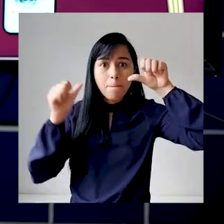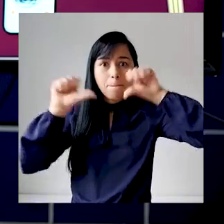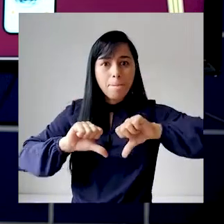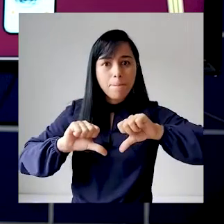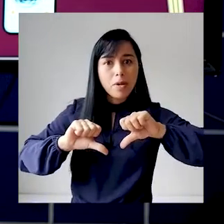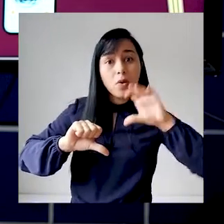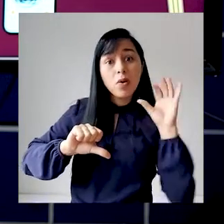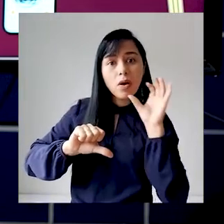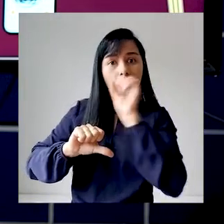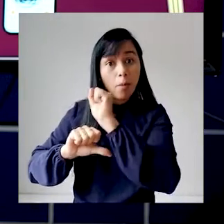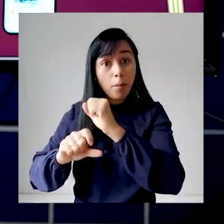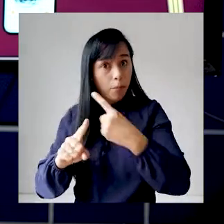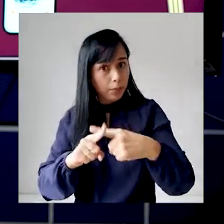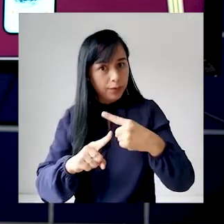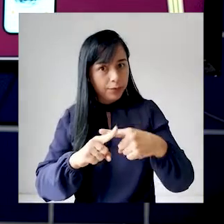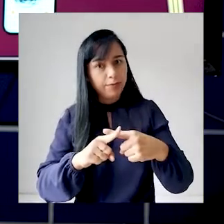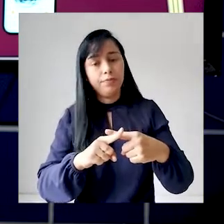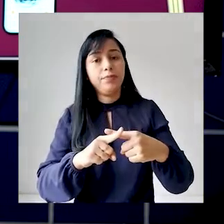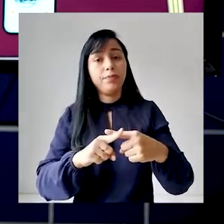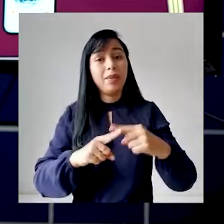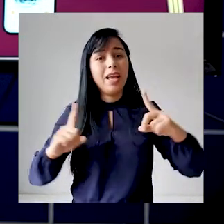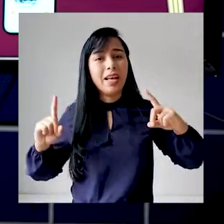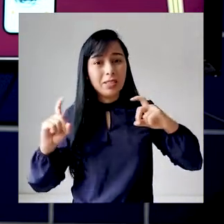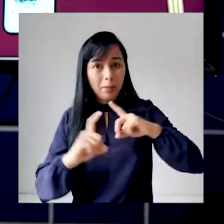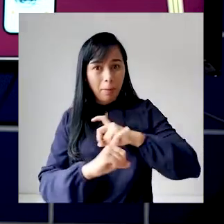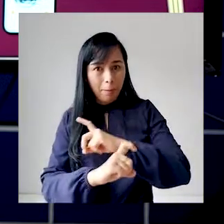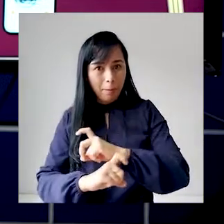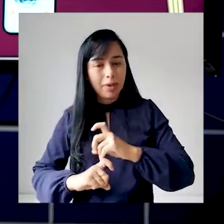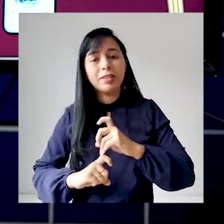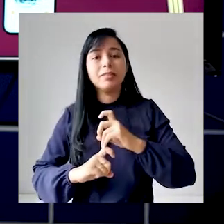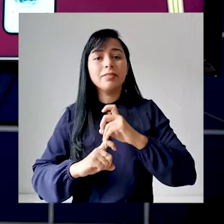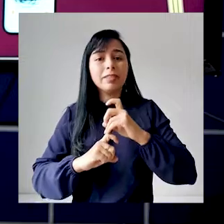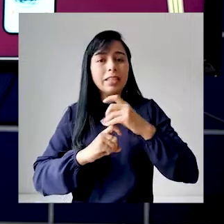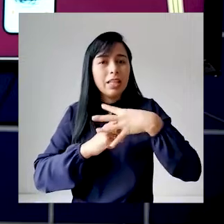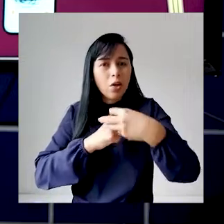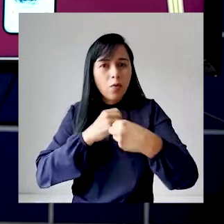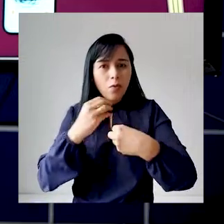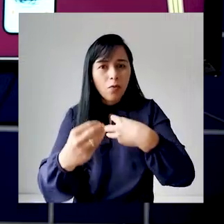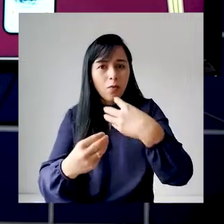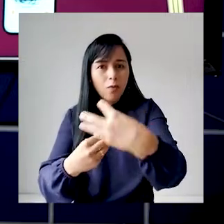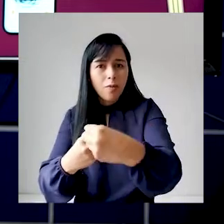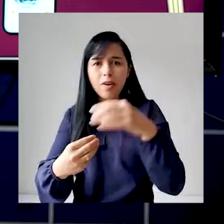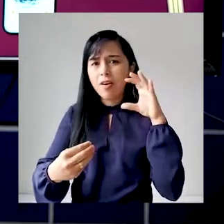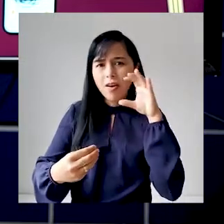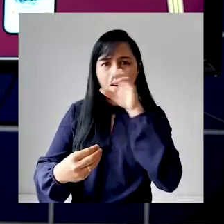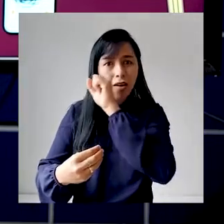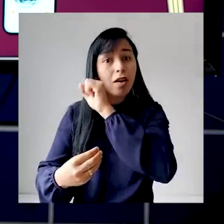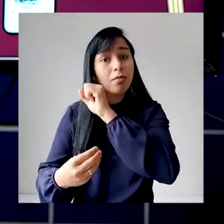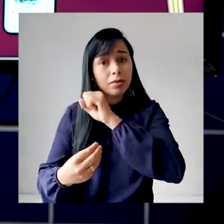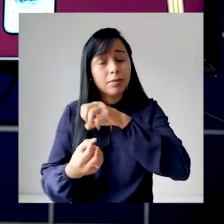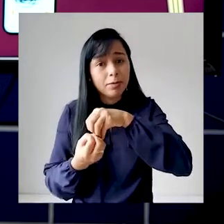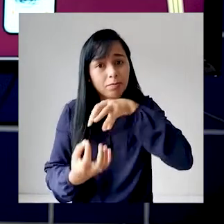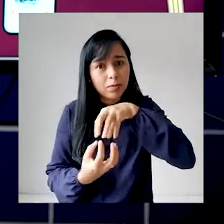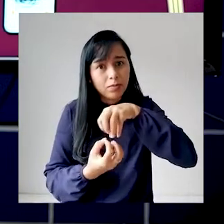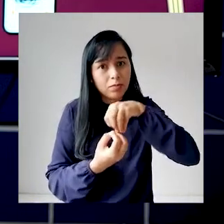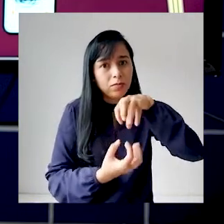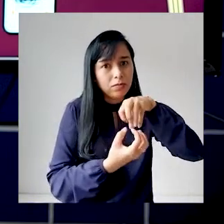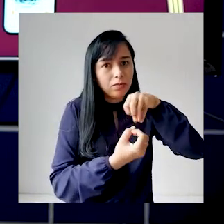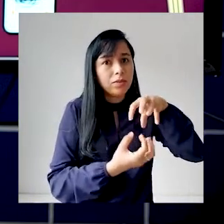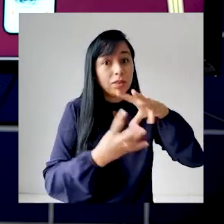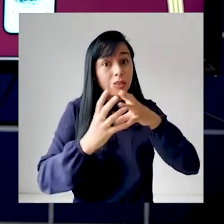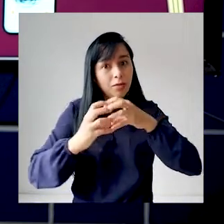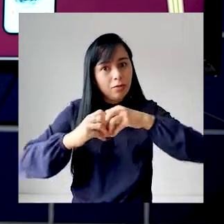rápido, exatamente porque as bactérias que o causam se reproduzem rapidamente. No caso,